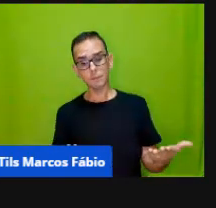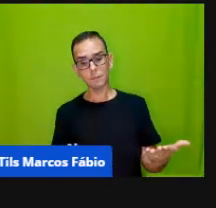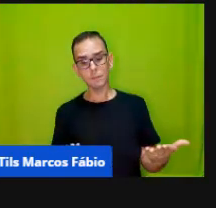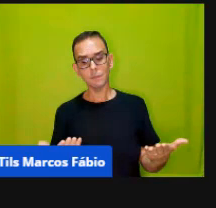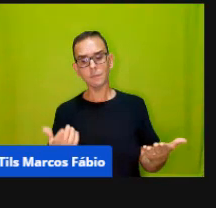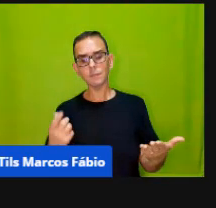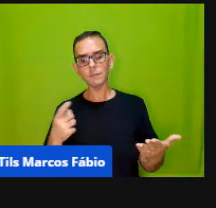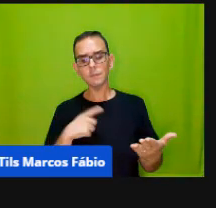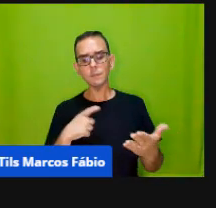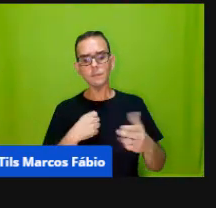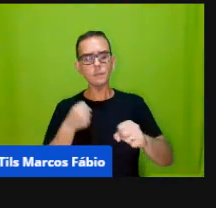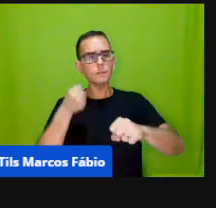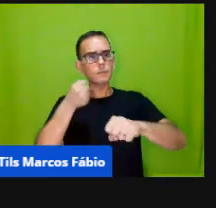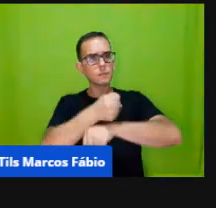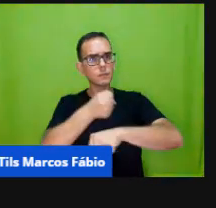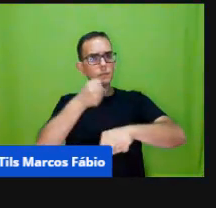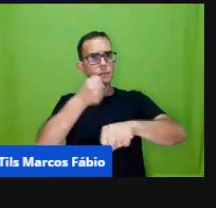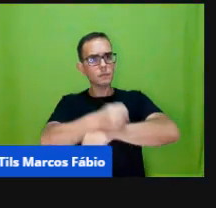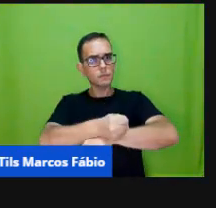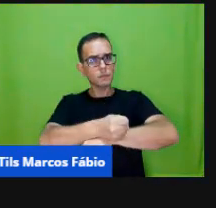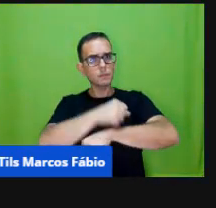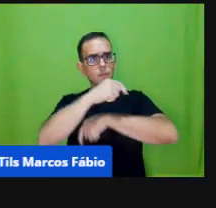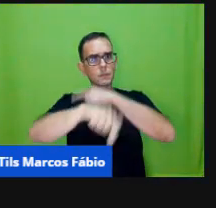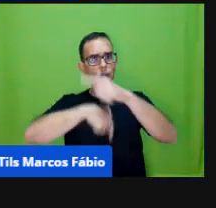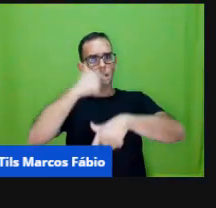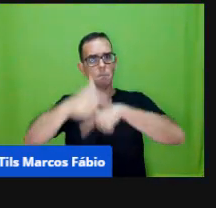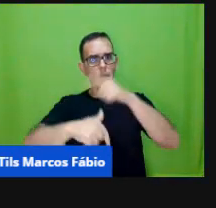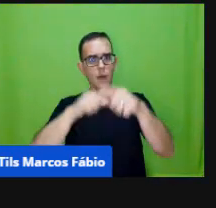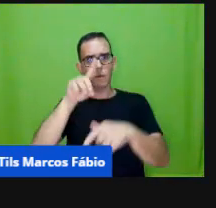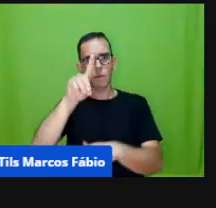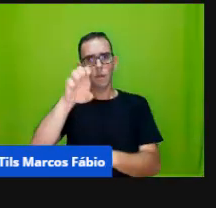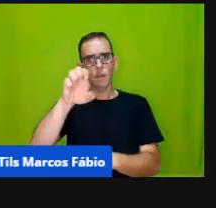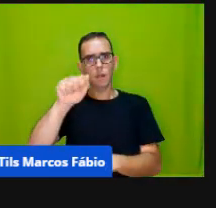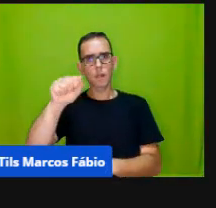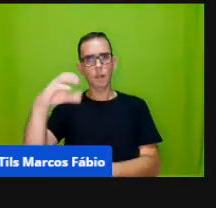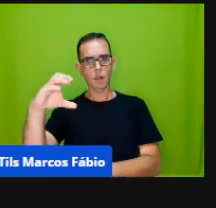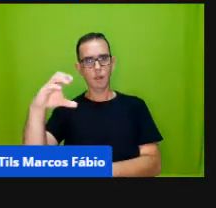as ações da DEAC, né? Nós temos lá,